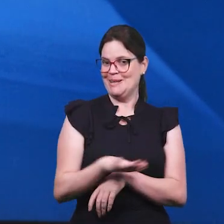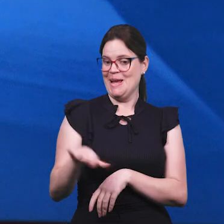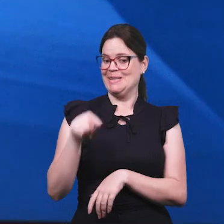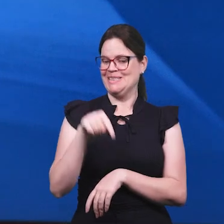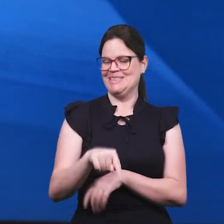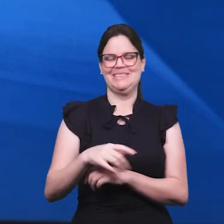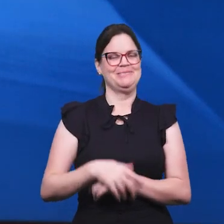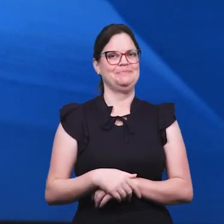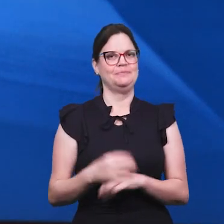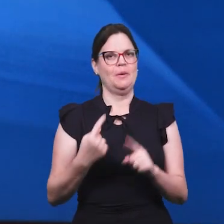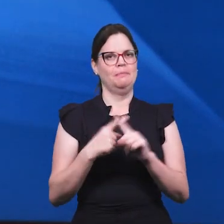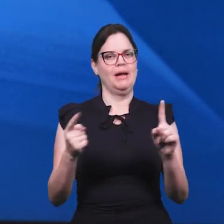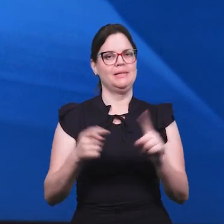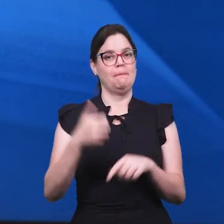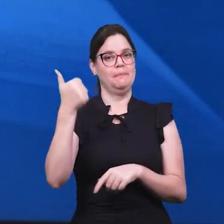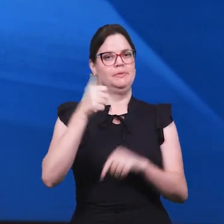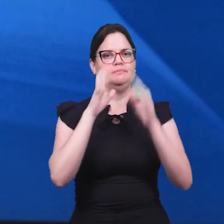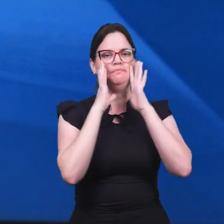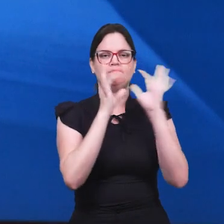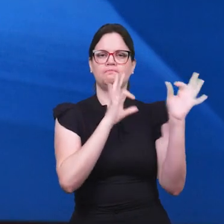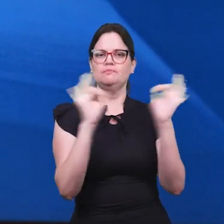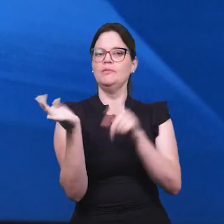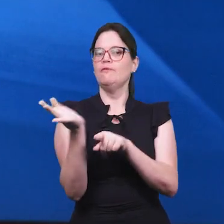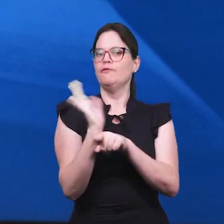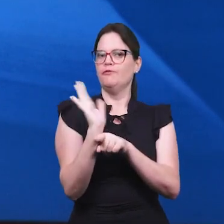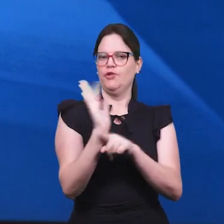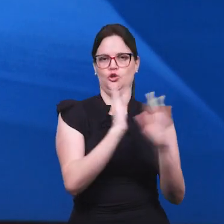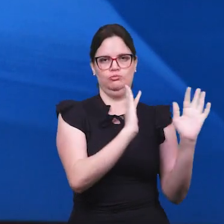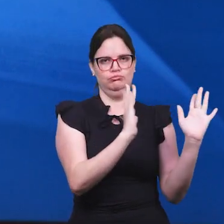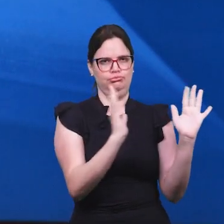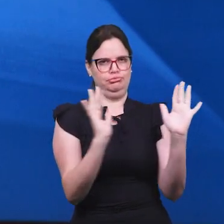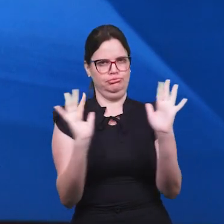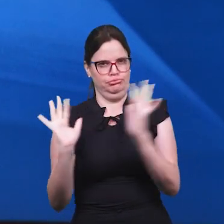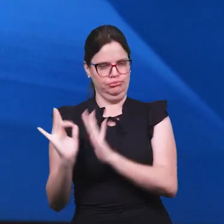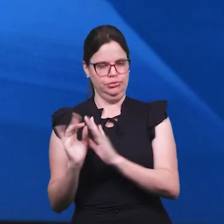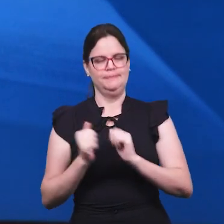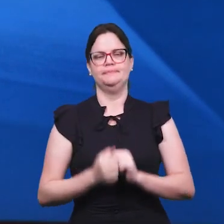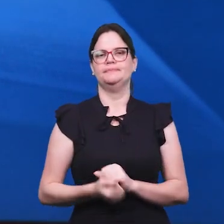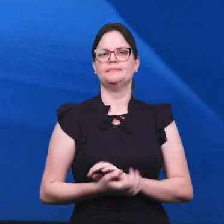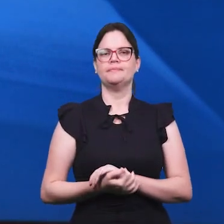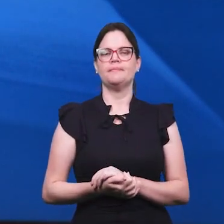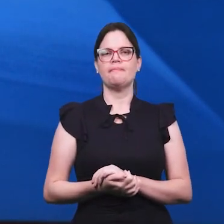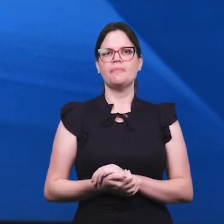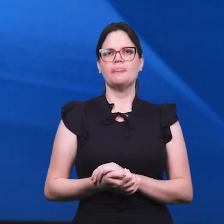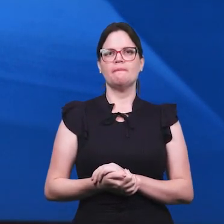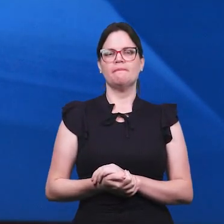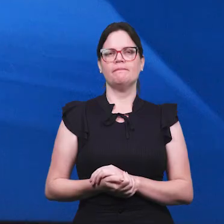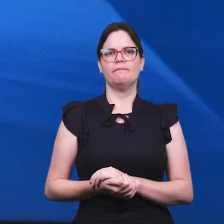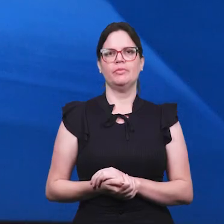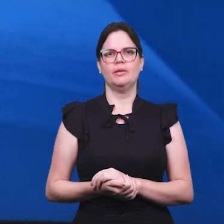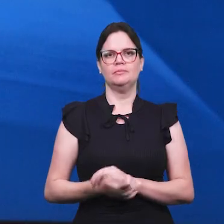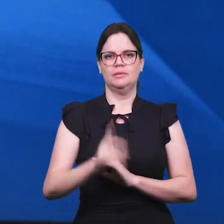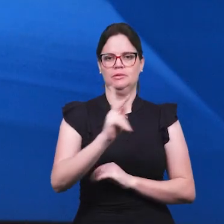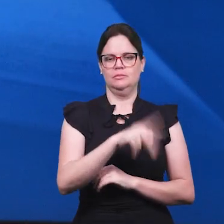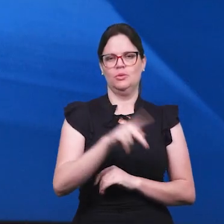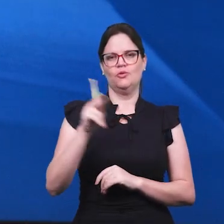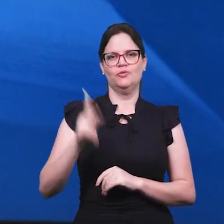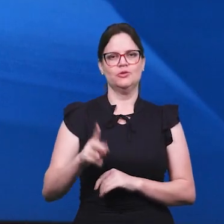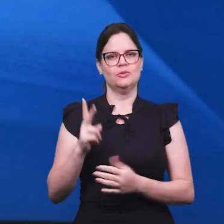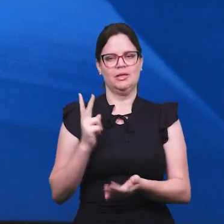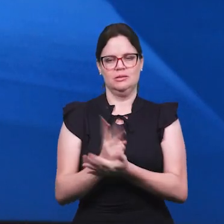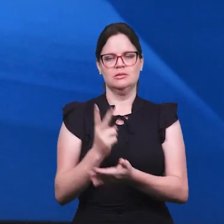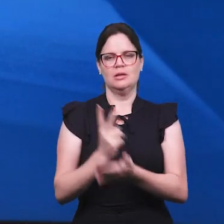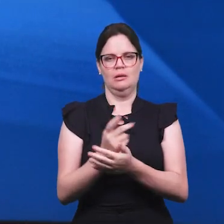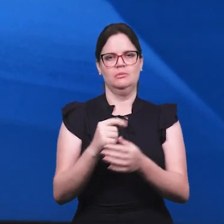aqui, cheio de crianças aqui no estúdio, a respeito dessa pergunta. Mas vamos primeiramente à pergunta que vai